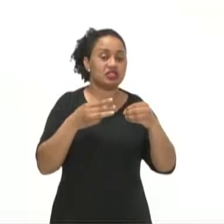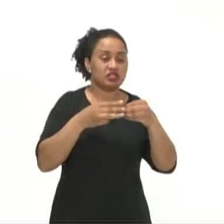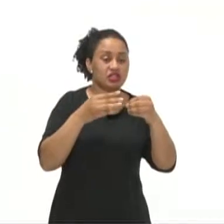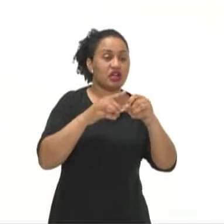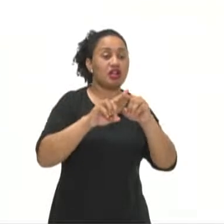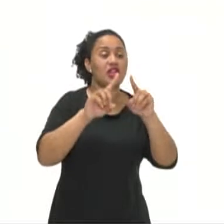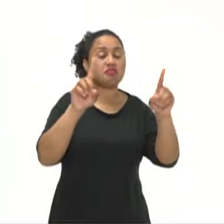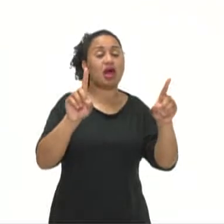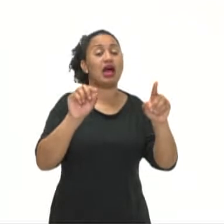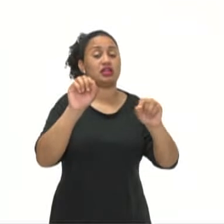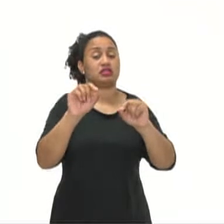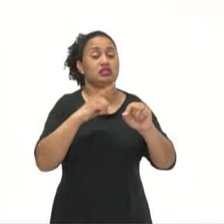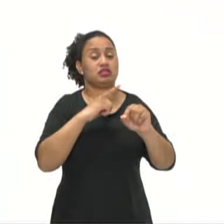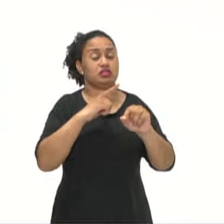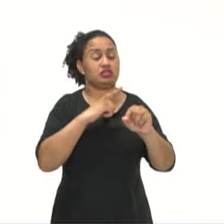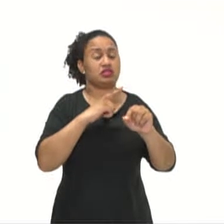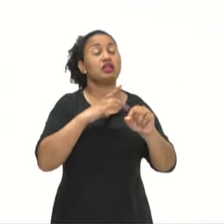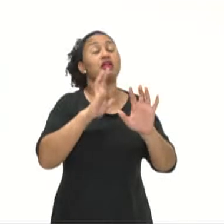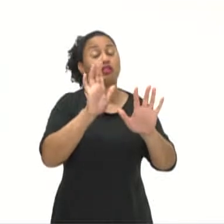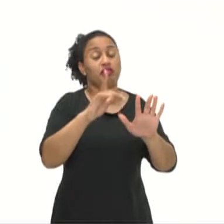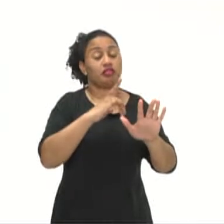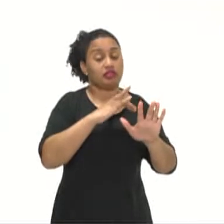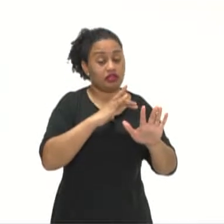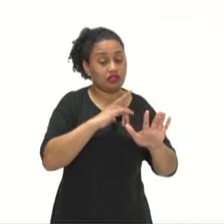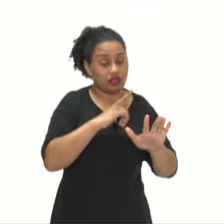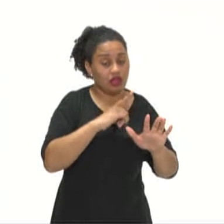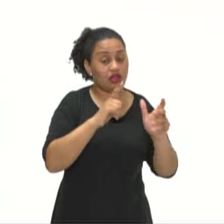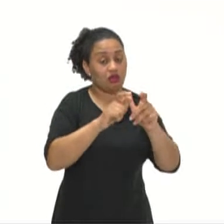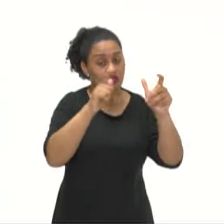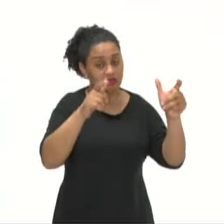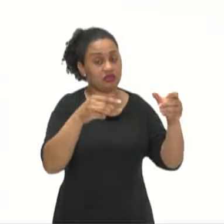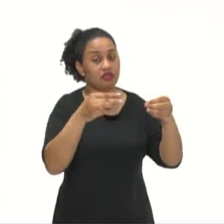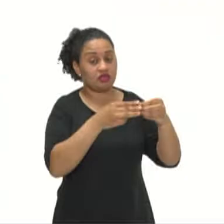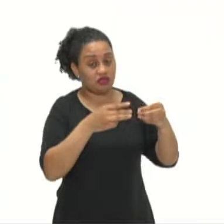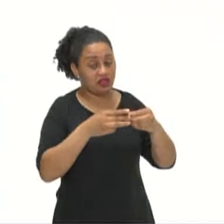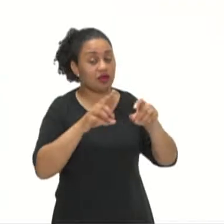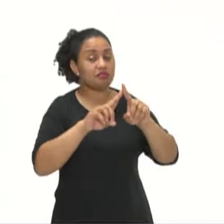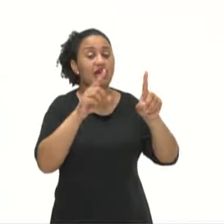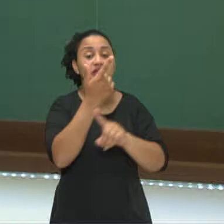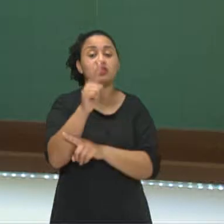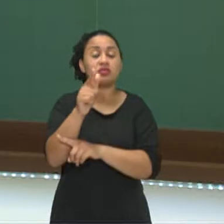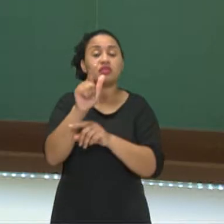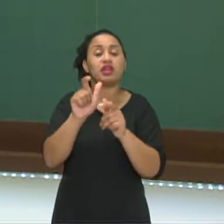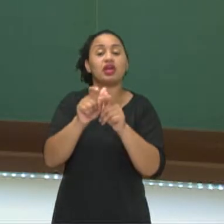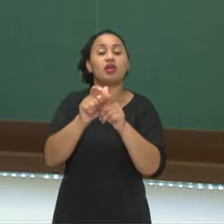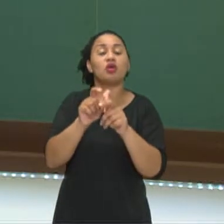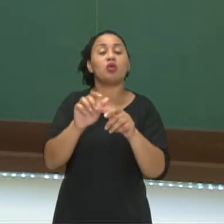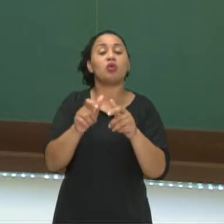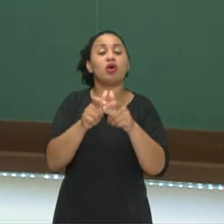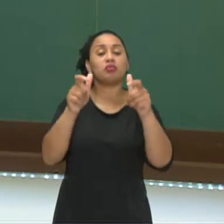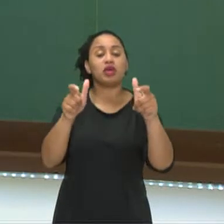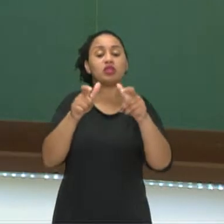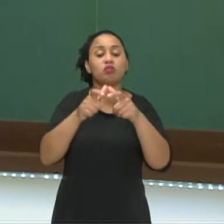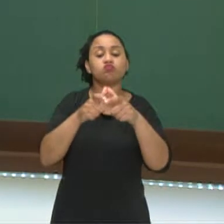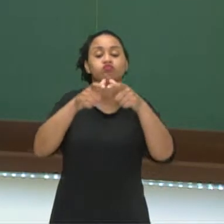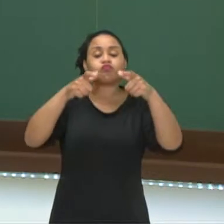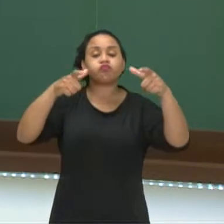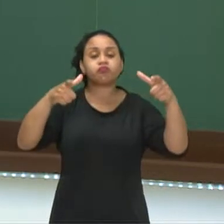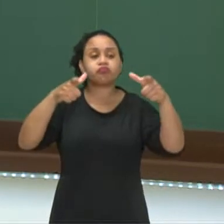vai haver, um aumento do número de células, mas não tem um aumento do volume do embrião,